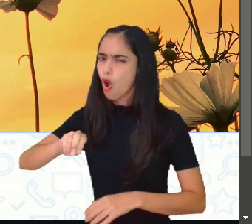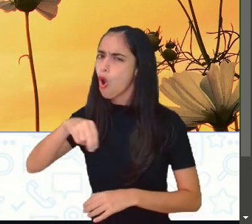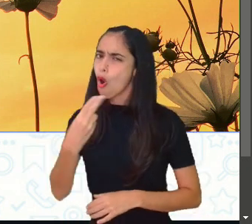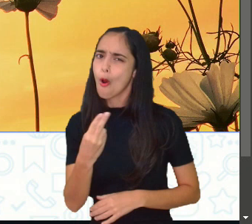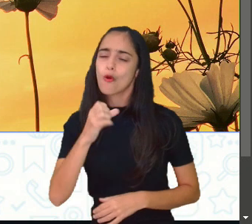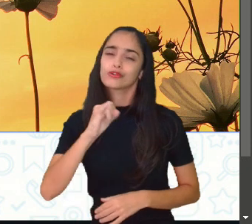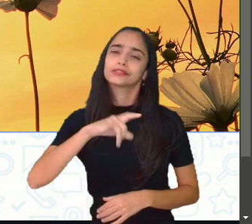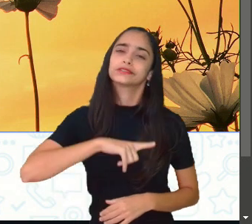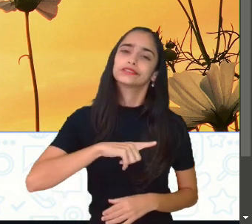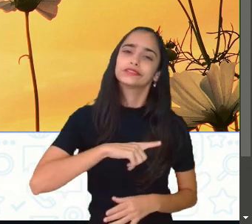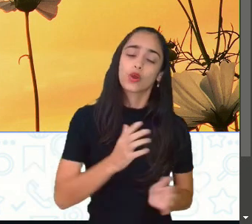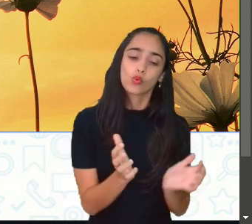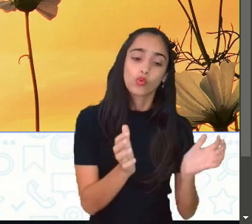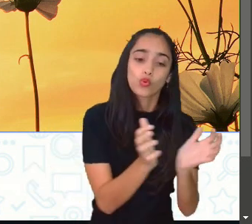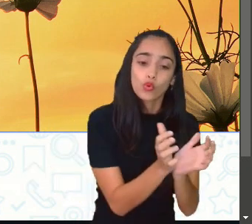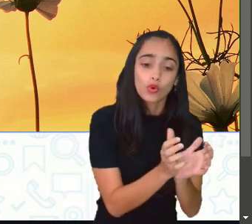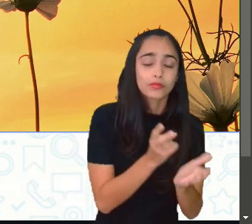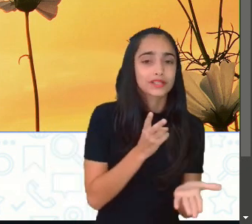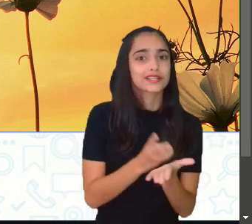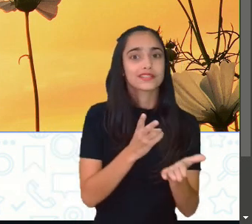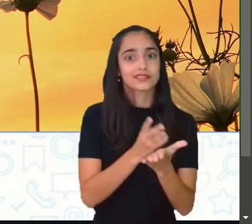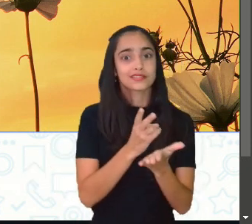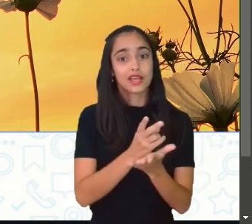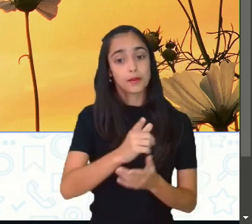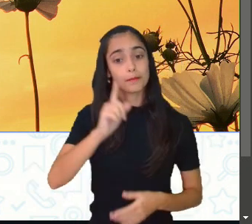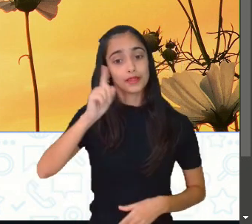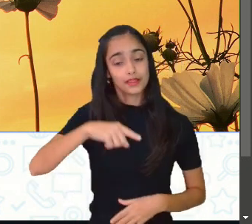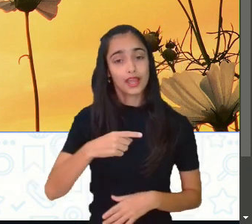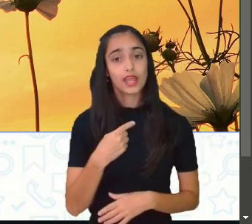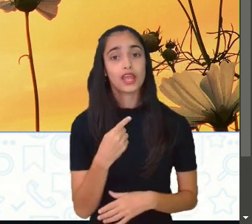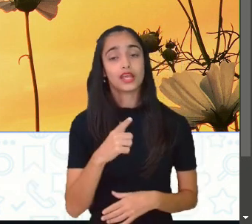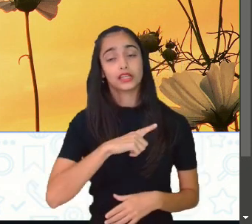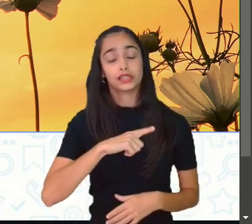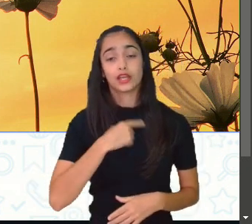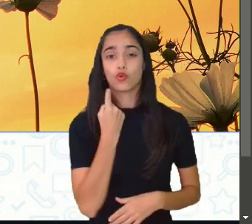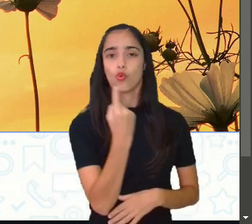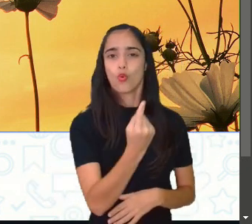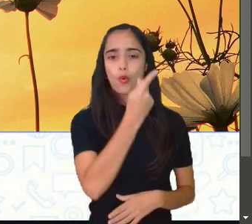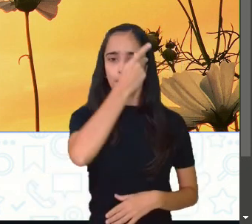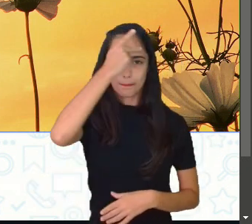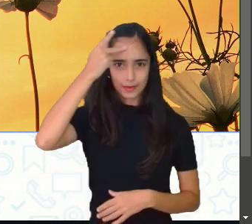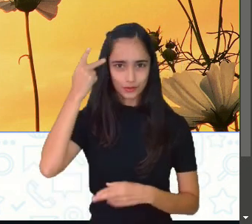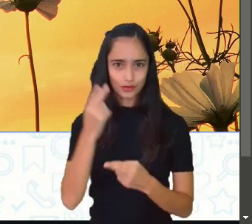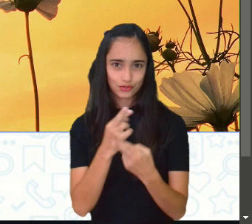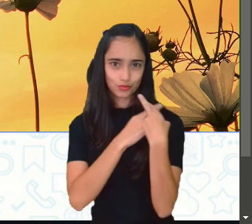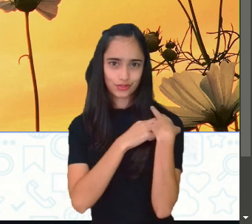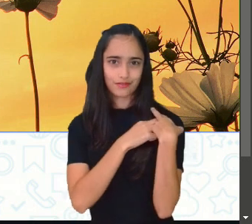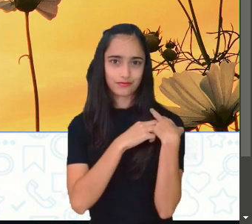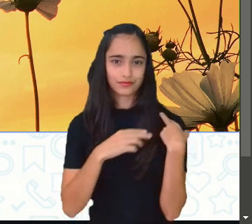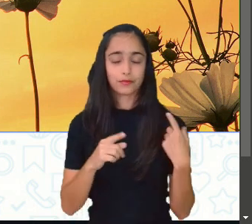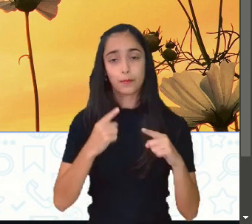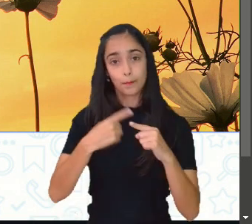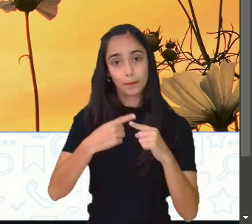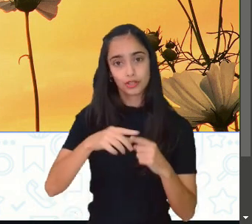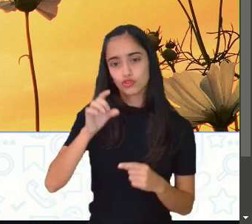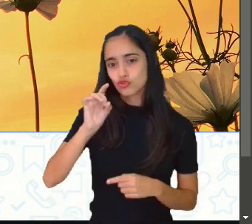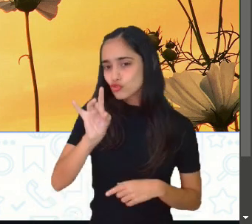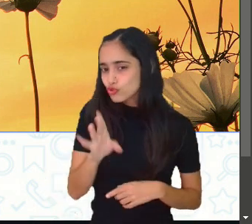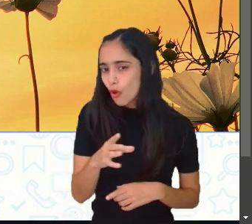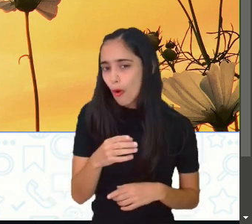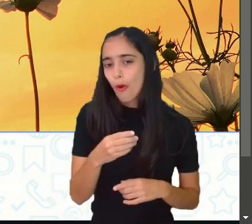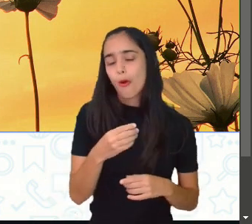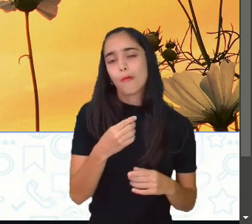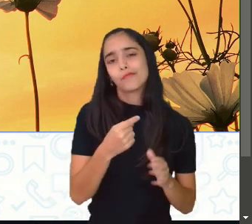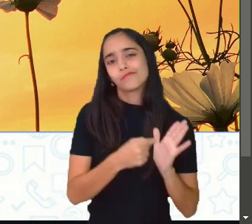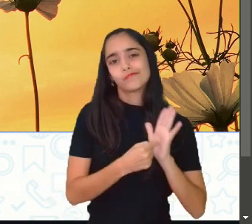comunhão aí entre as pessoas de uma tribo específica. Até porque não se mostra uma tribo, né? Se mostra apenas a menina. Mas, como ninguém é uma ilha